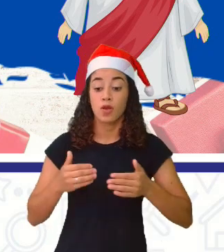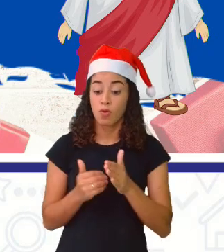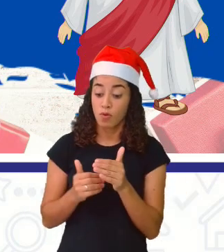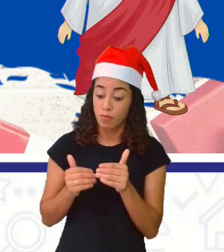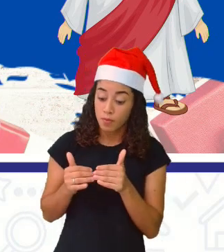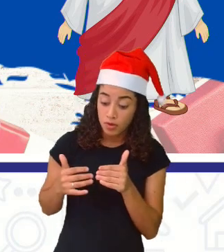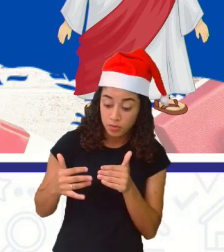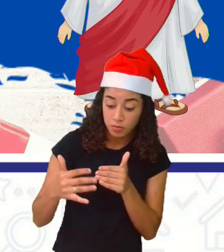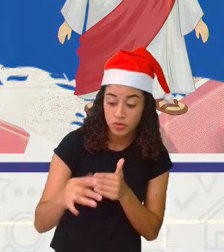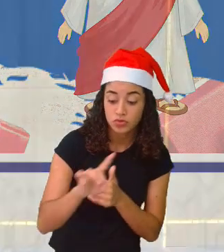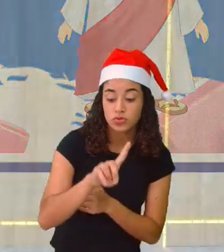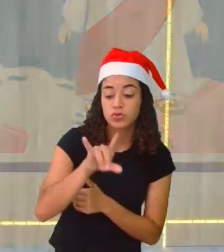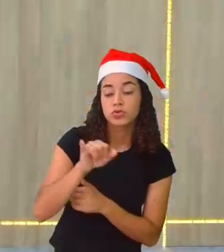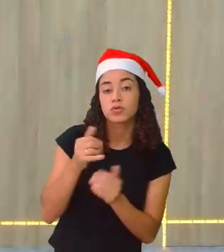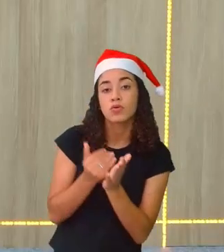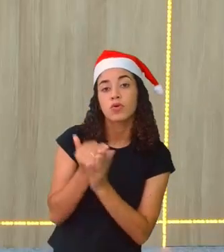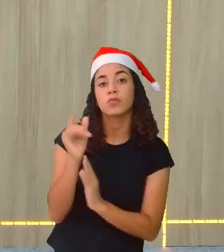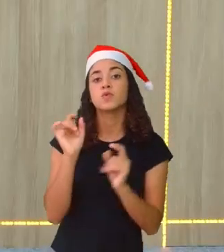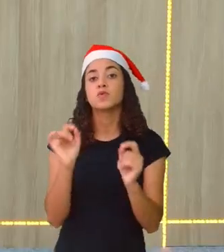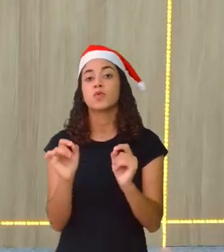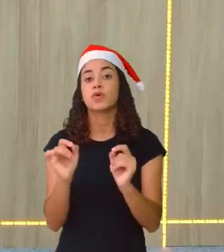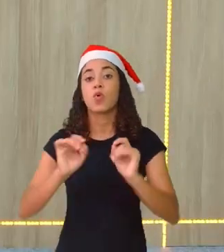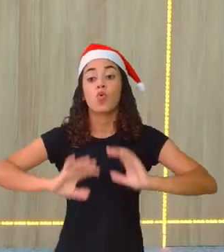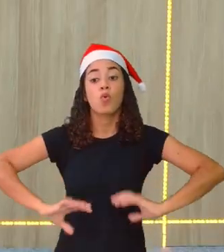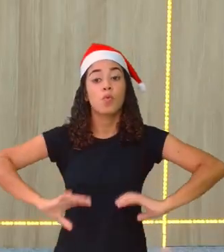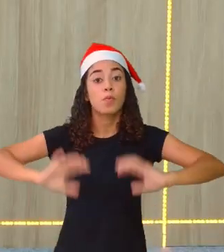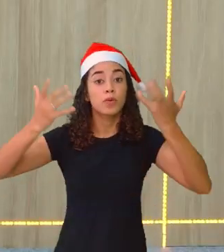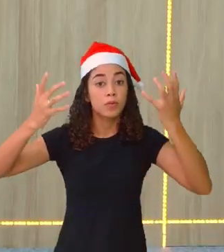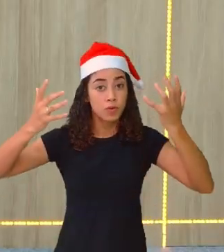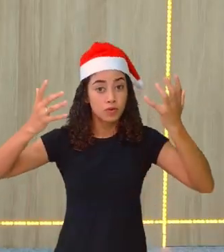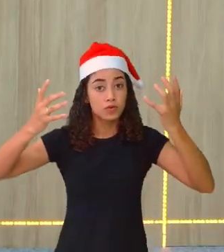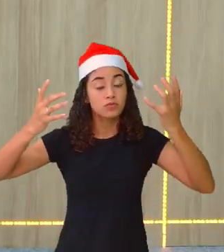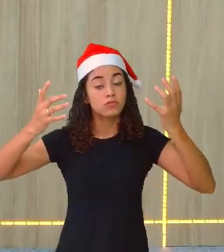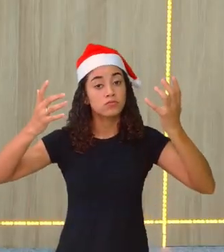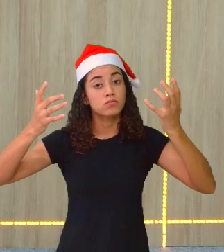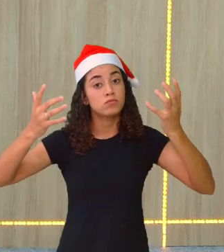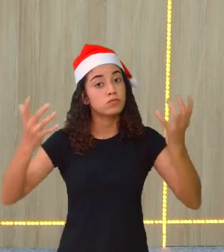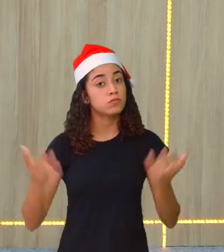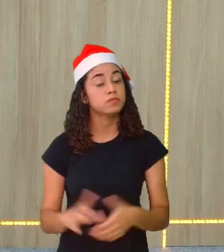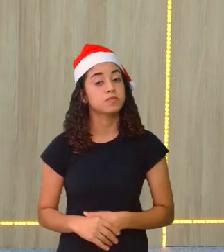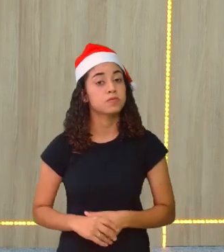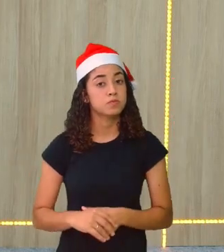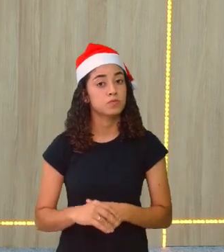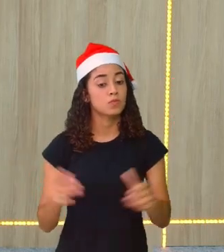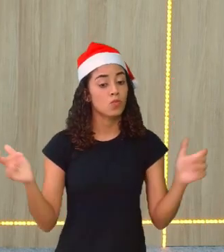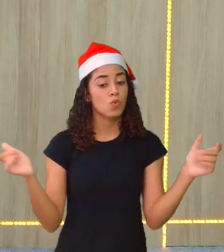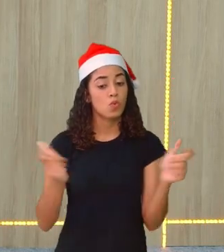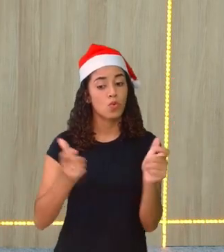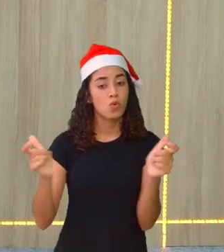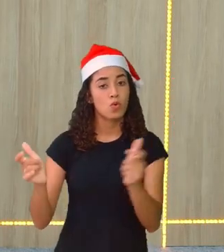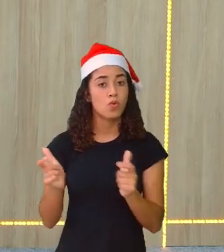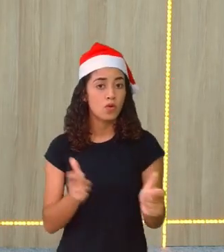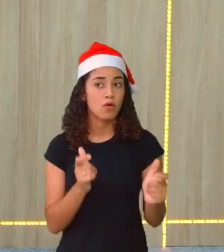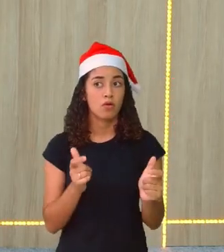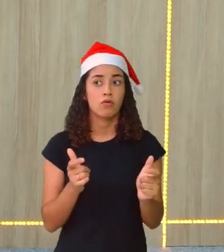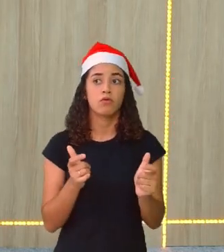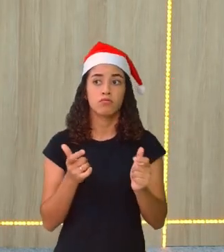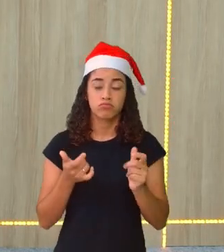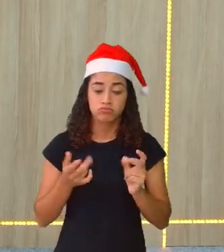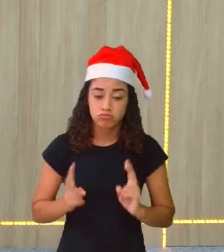daí, a data começou a ser comemorada como nos locais onde prevalece